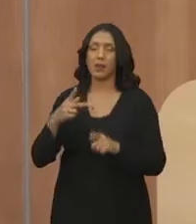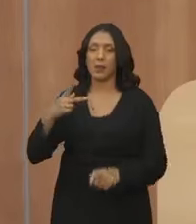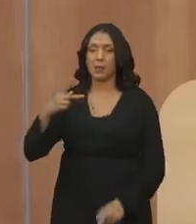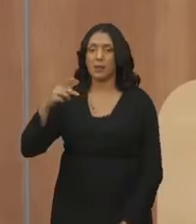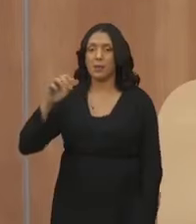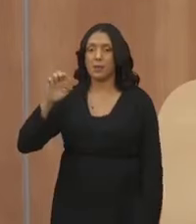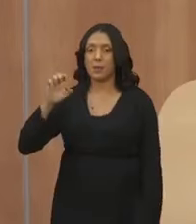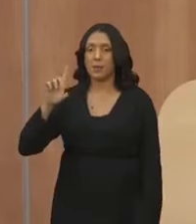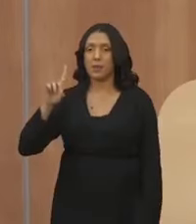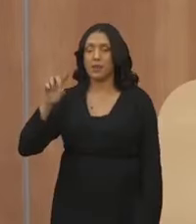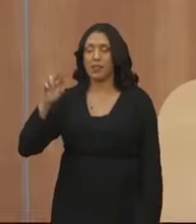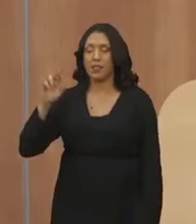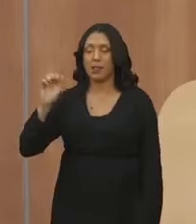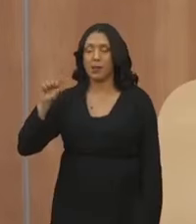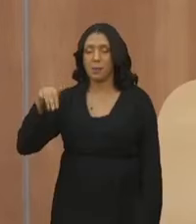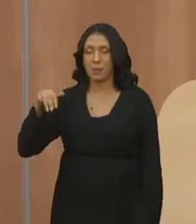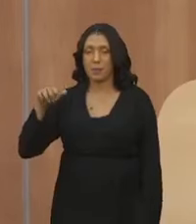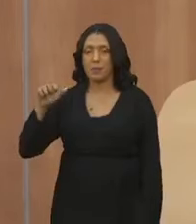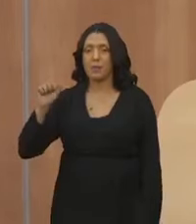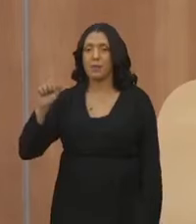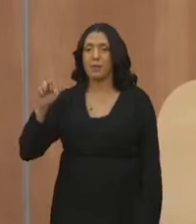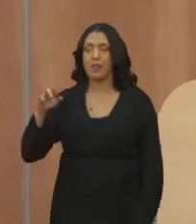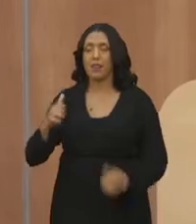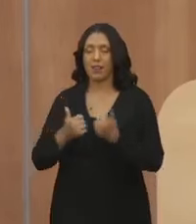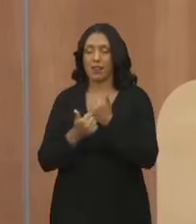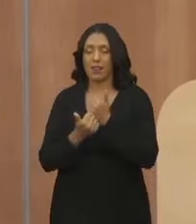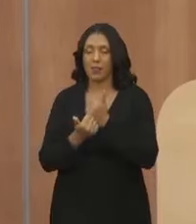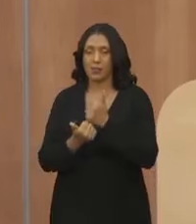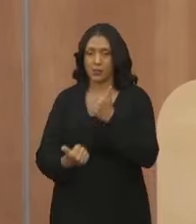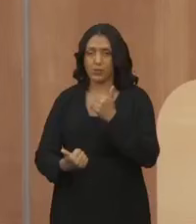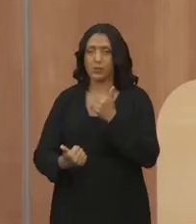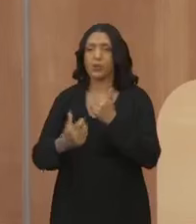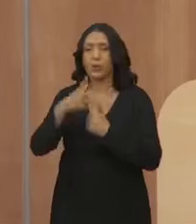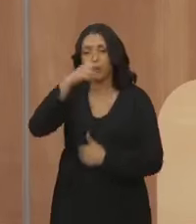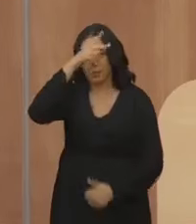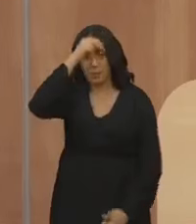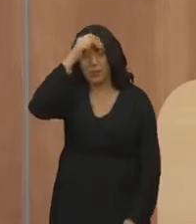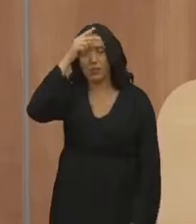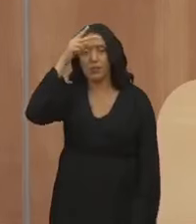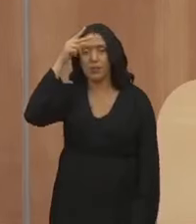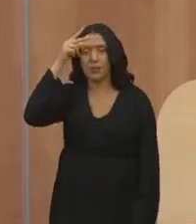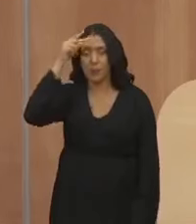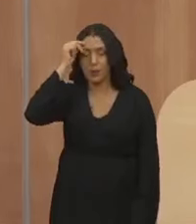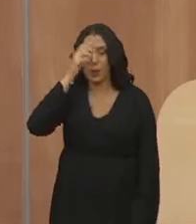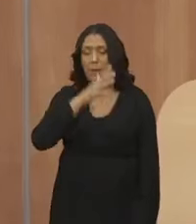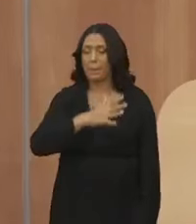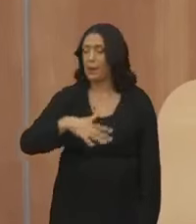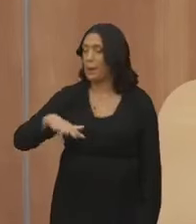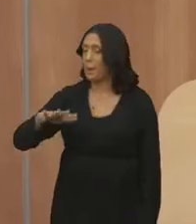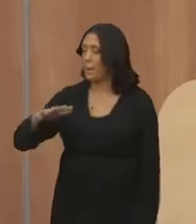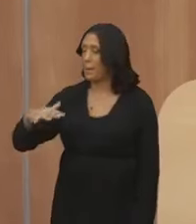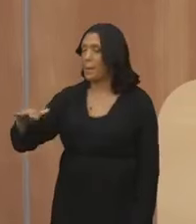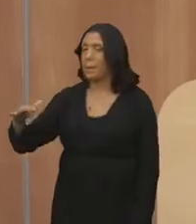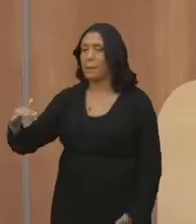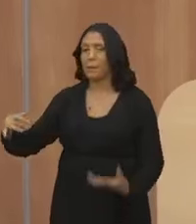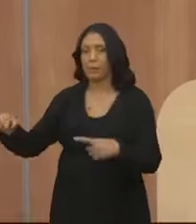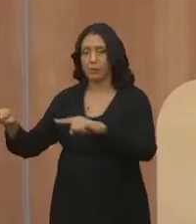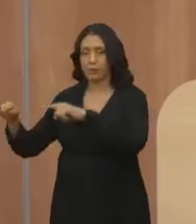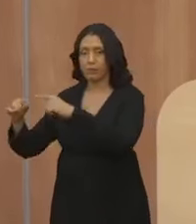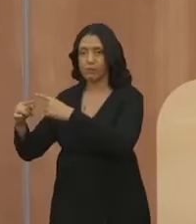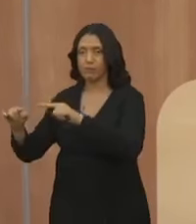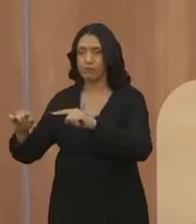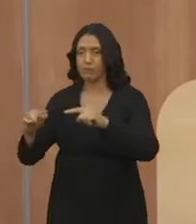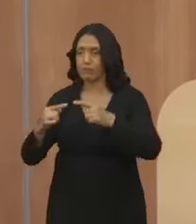Scavone será criada devido sua região concentrar